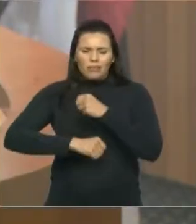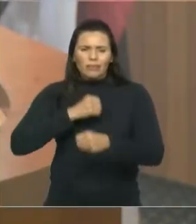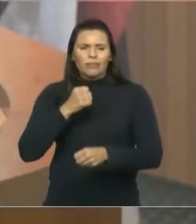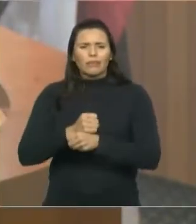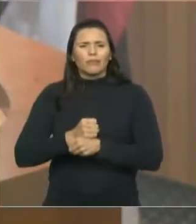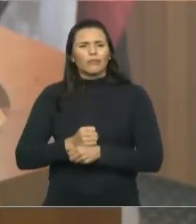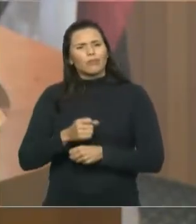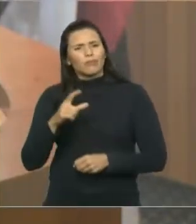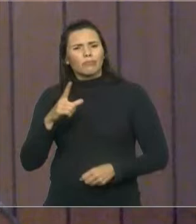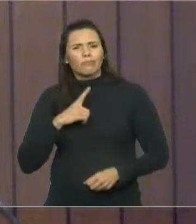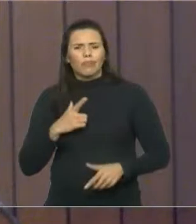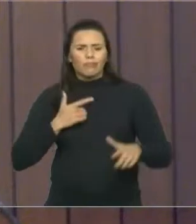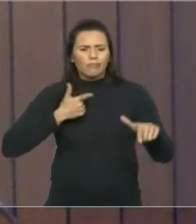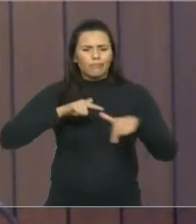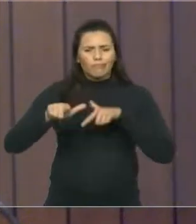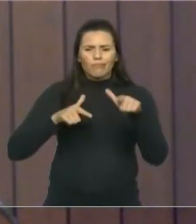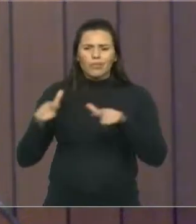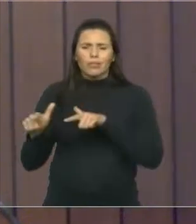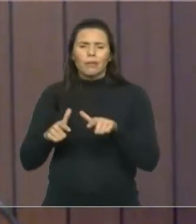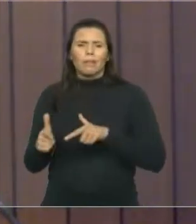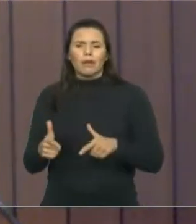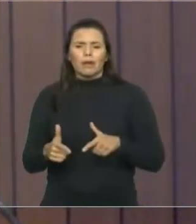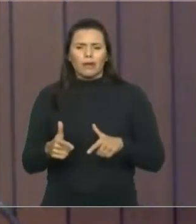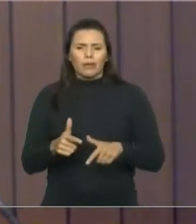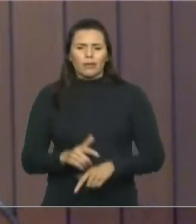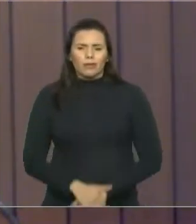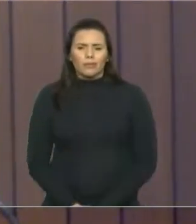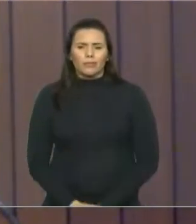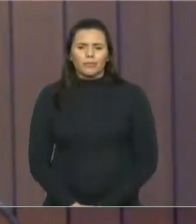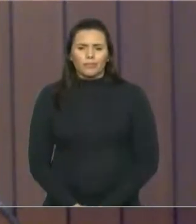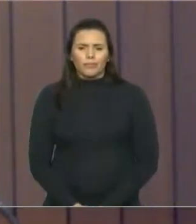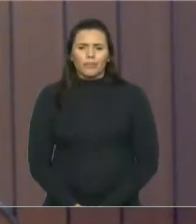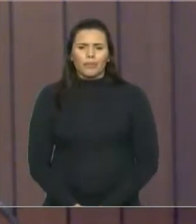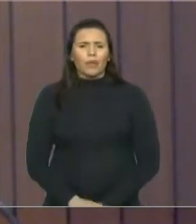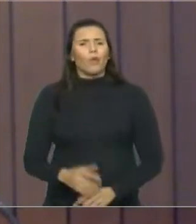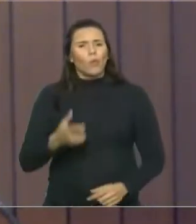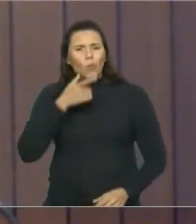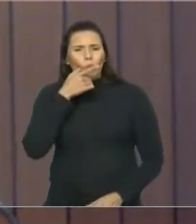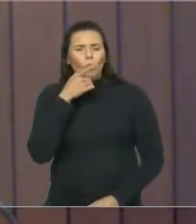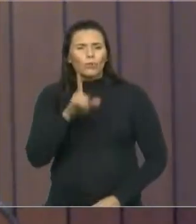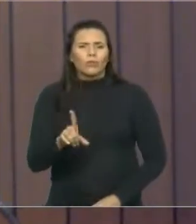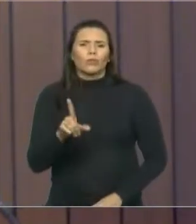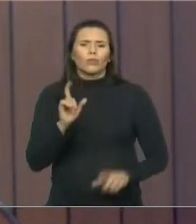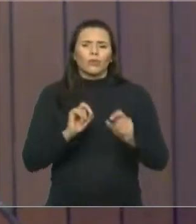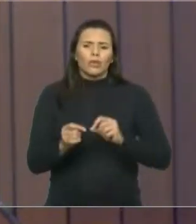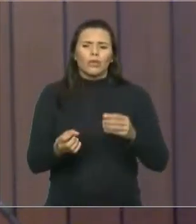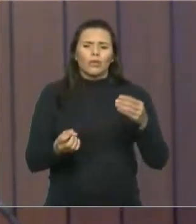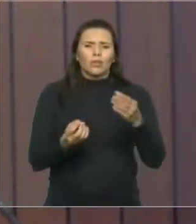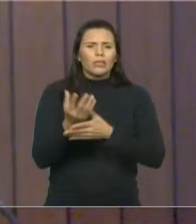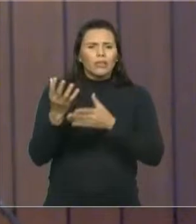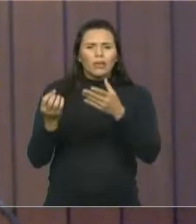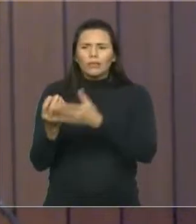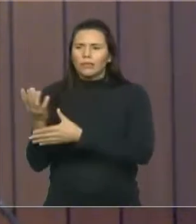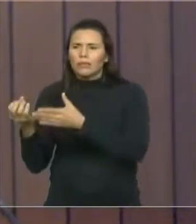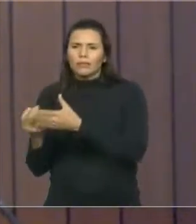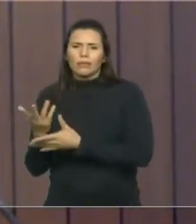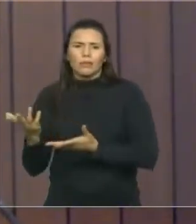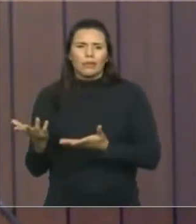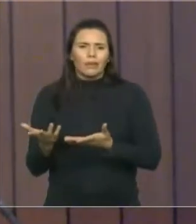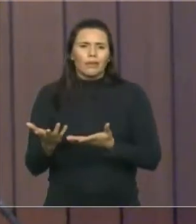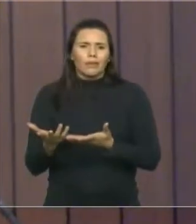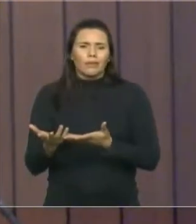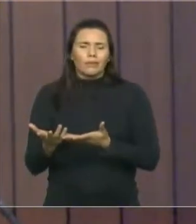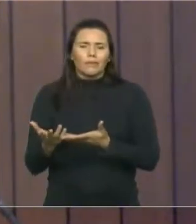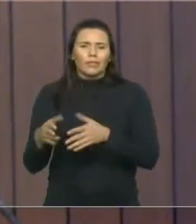saúde, deixou de atender apenas a grande Fortaleza e o estado conseguiu prover serviços para